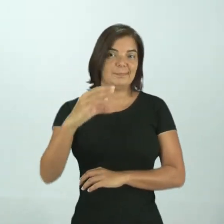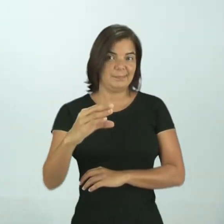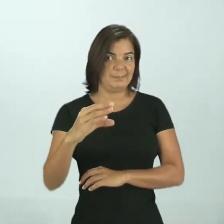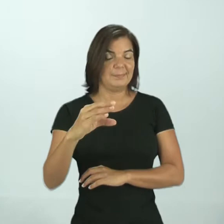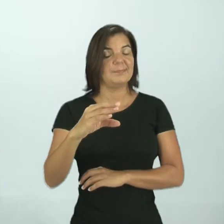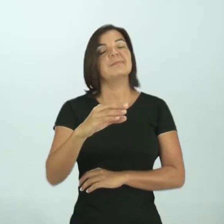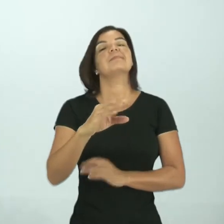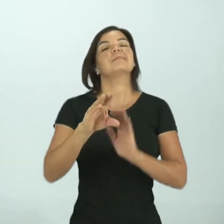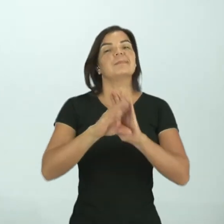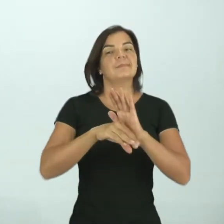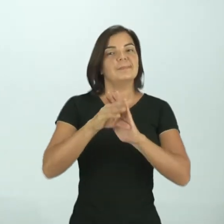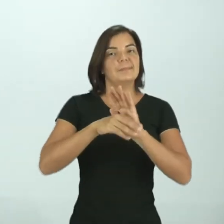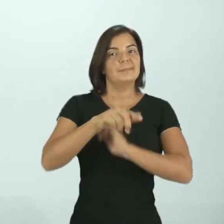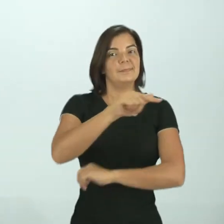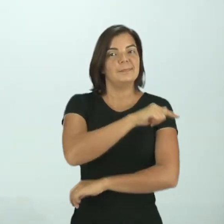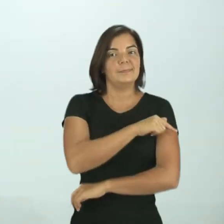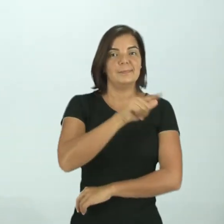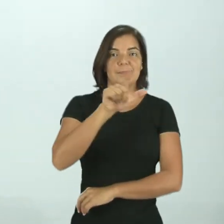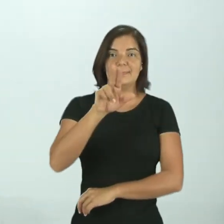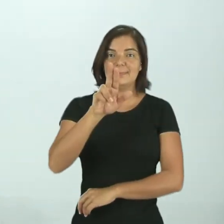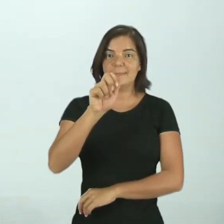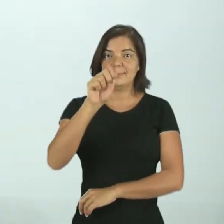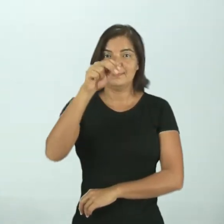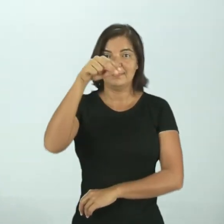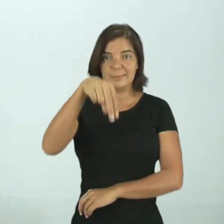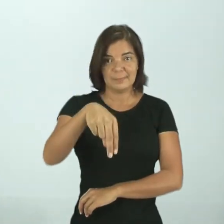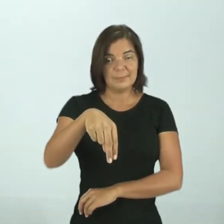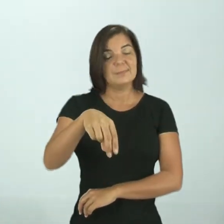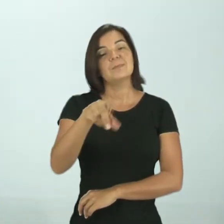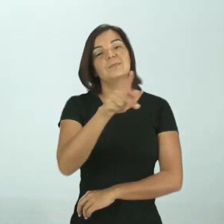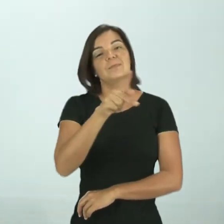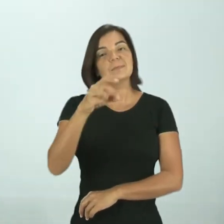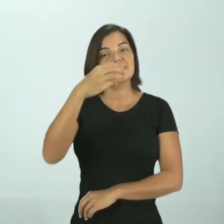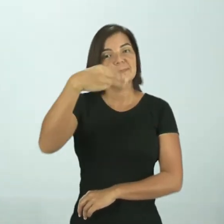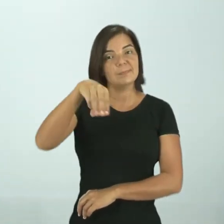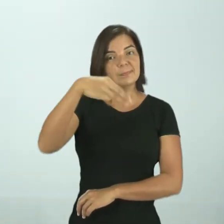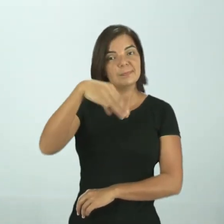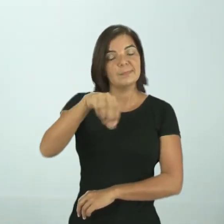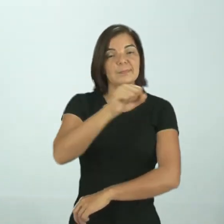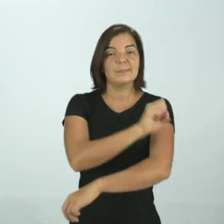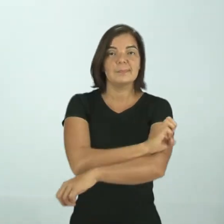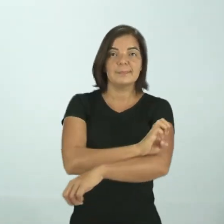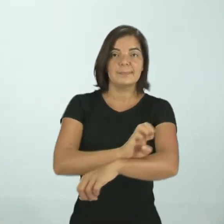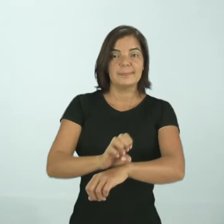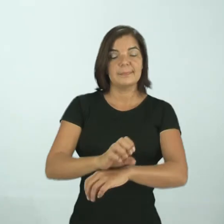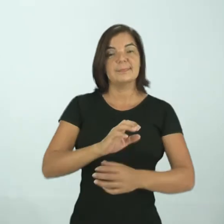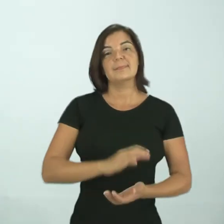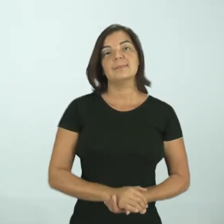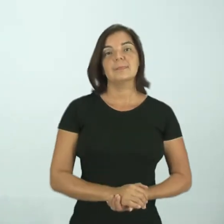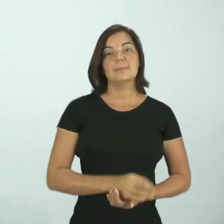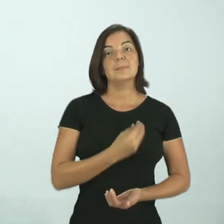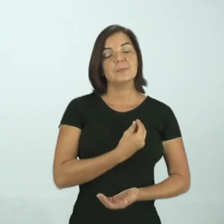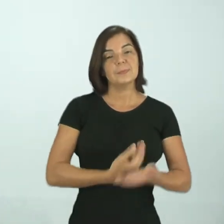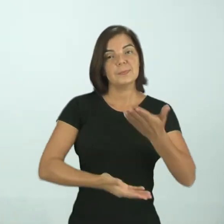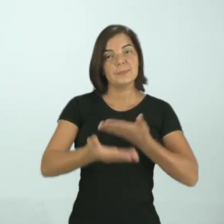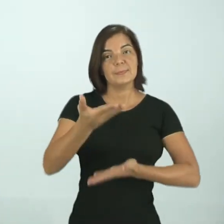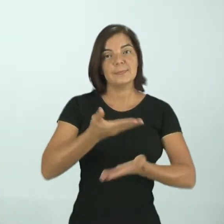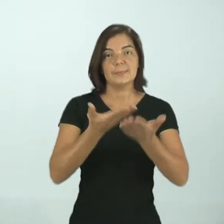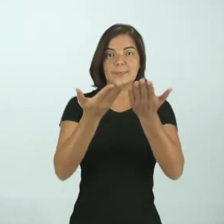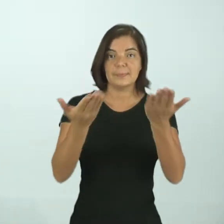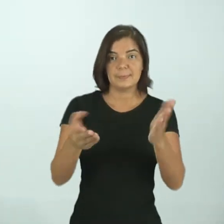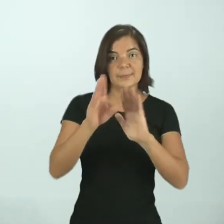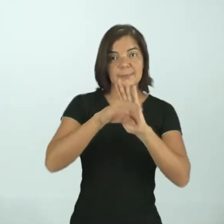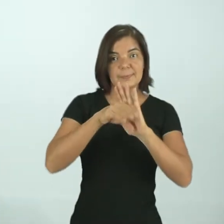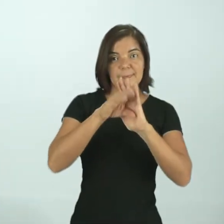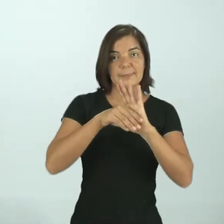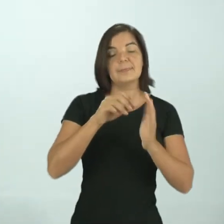conteúdo do 7º ano. Meu nome é Luan Felipe Momo, sou professor de matemática da Rede Pública do Estado do Acre e estou aqui para compartilhar com vocês o